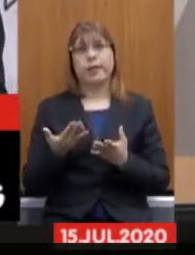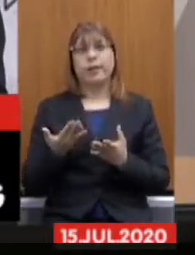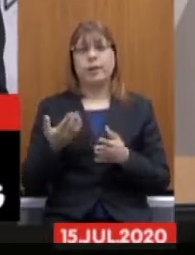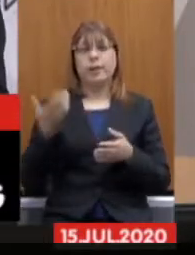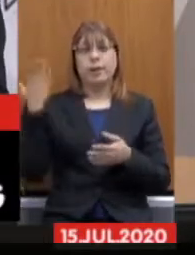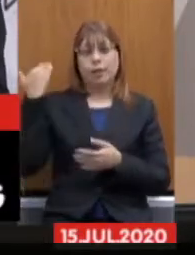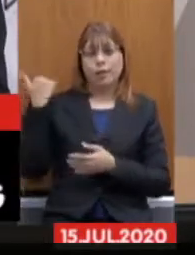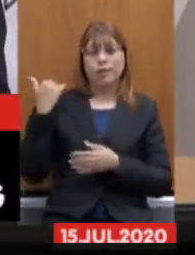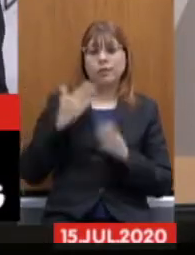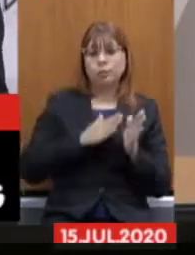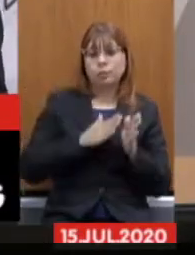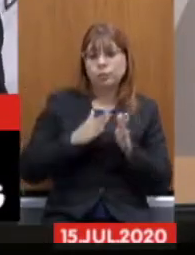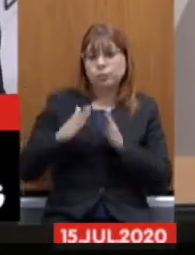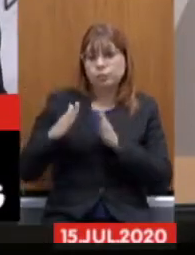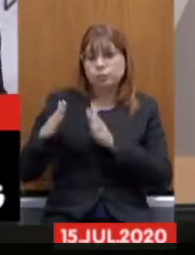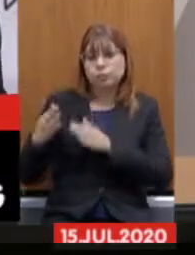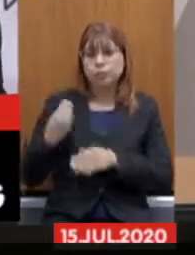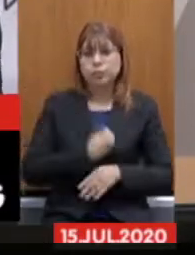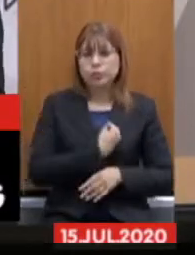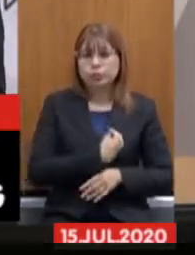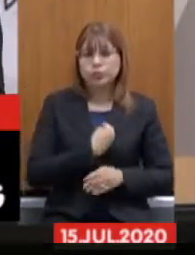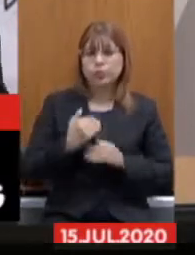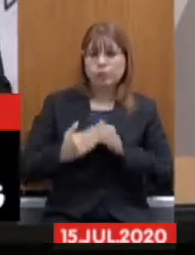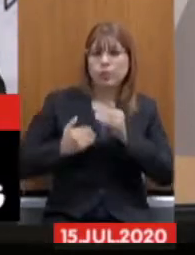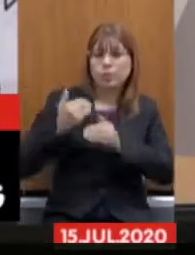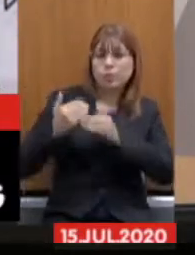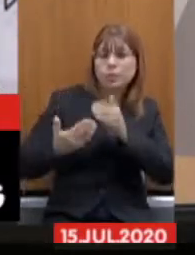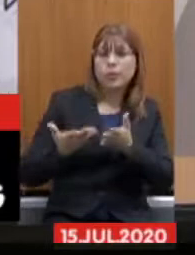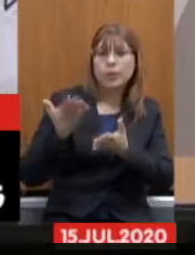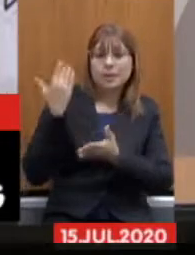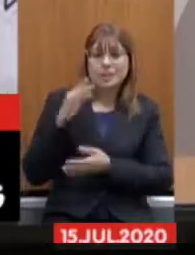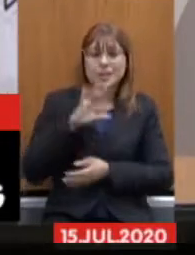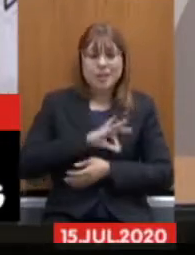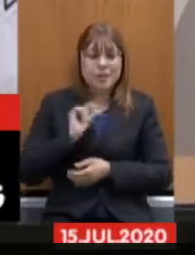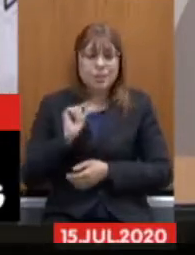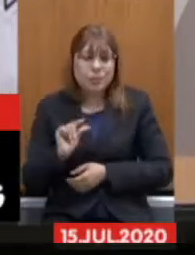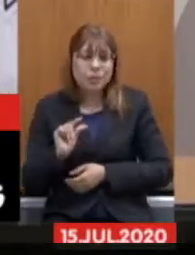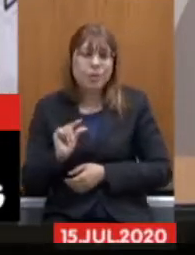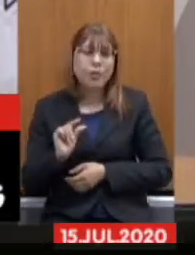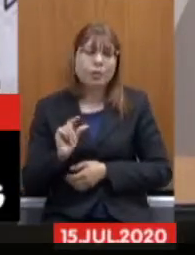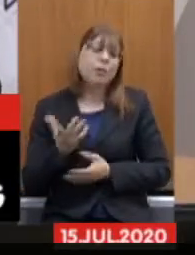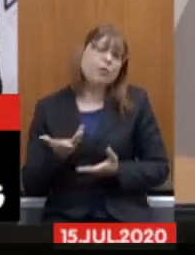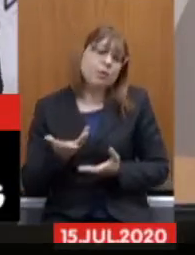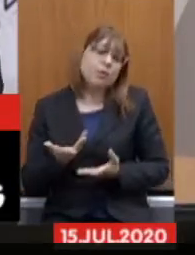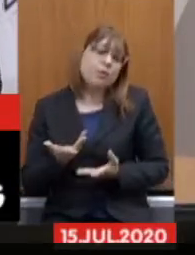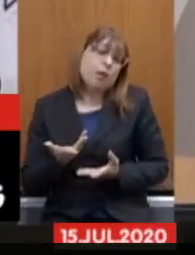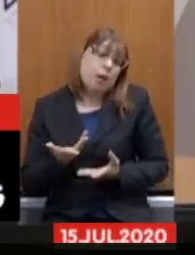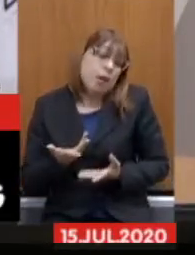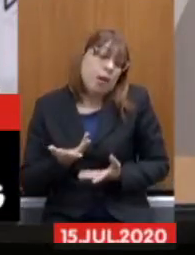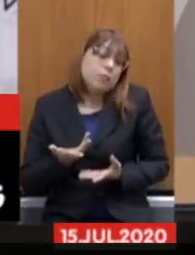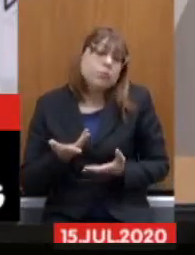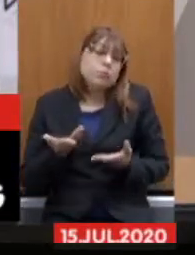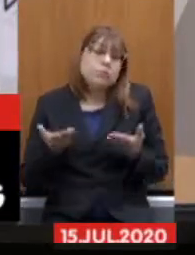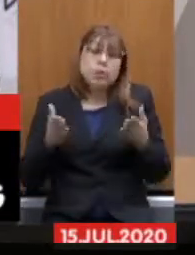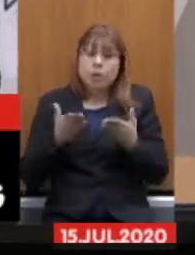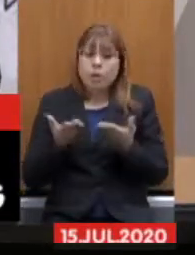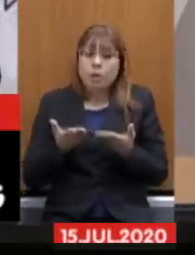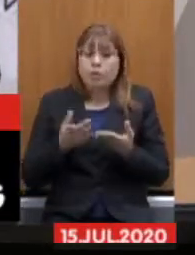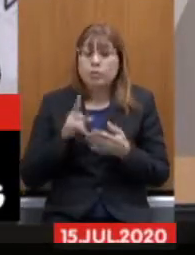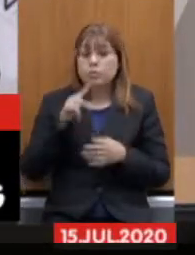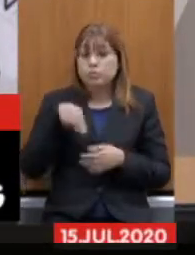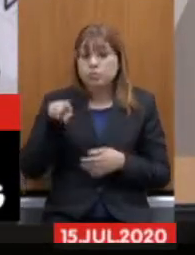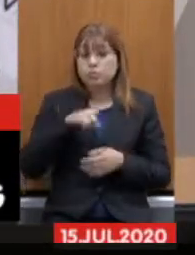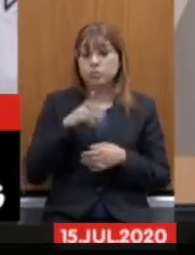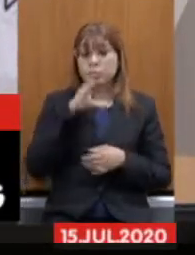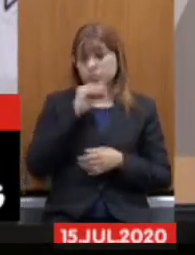da sua jornada que contribuí sobre empregos que pagavam menos ela não ser penalizados e vão perder muito lá então esse descarte